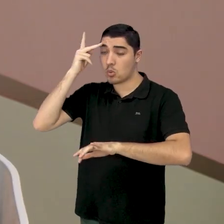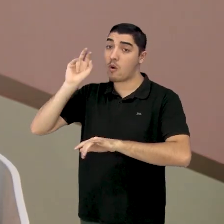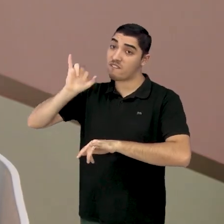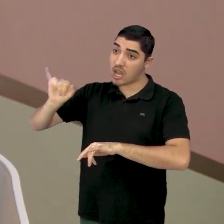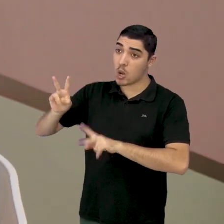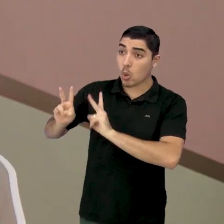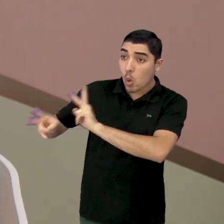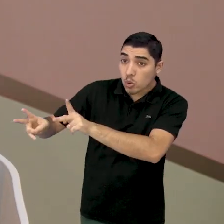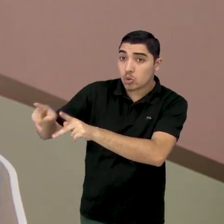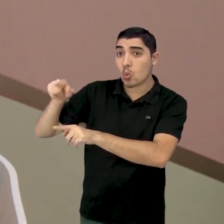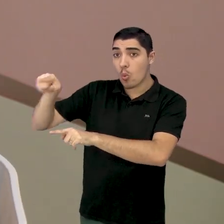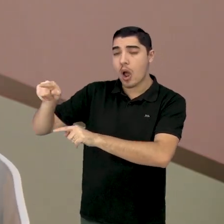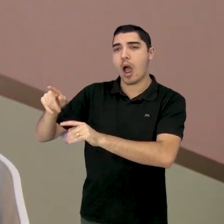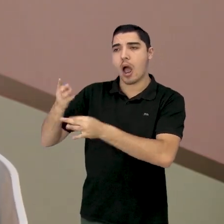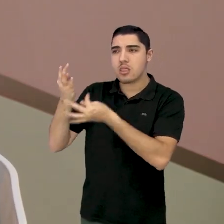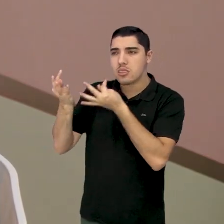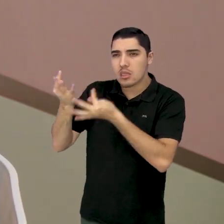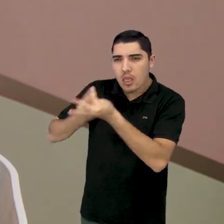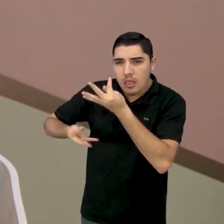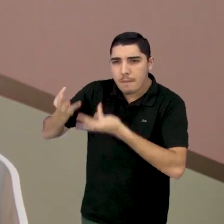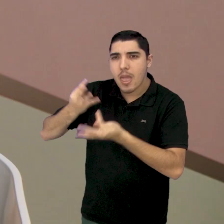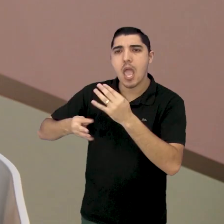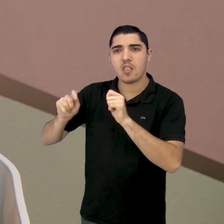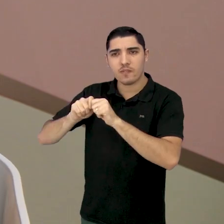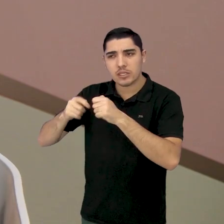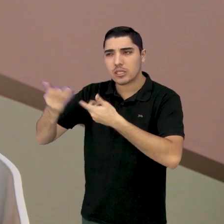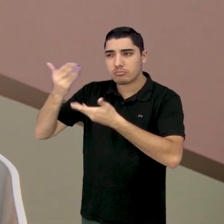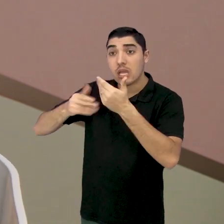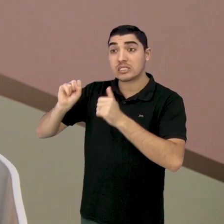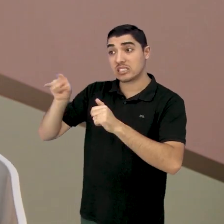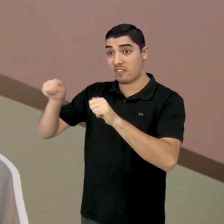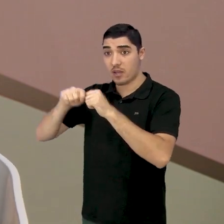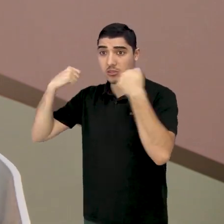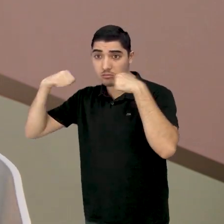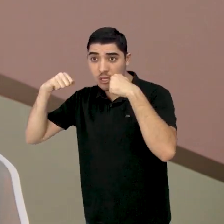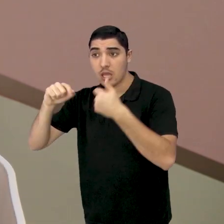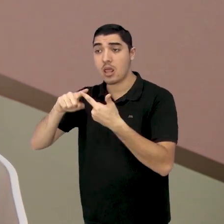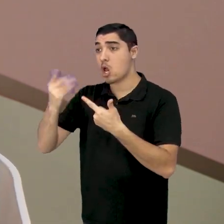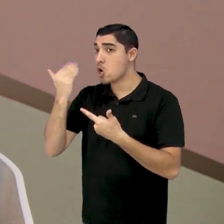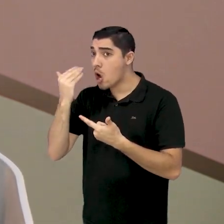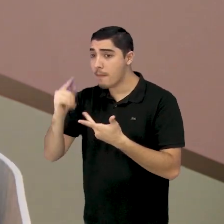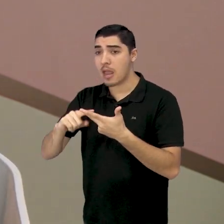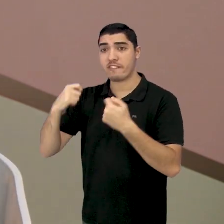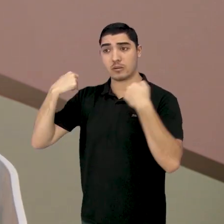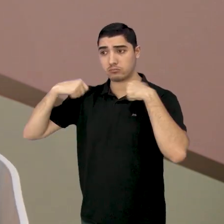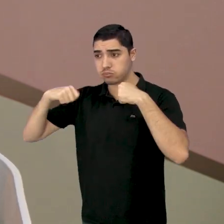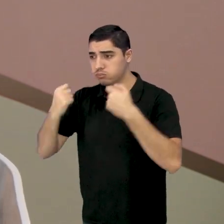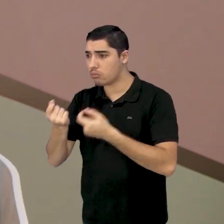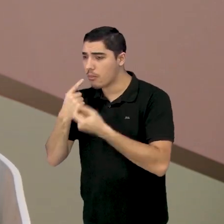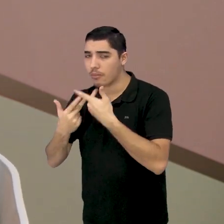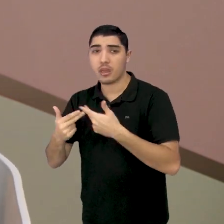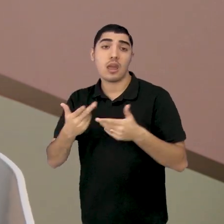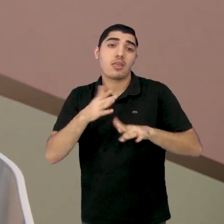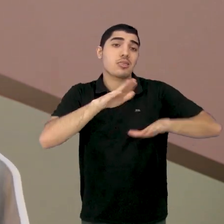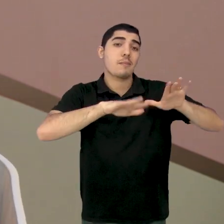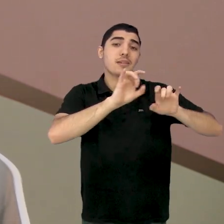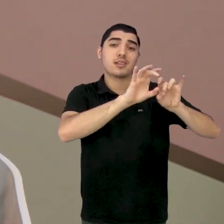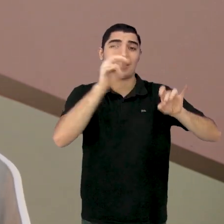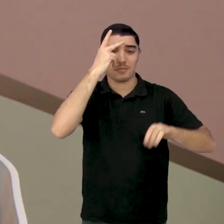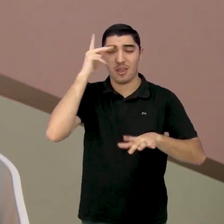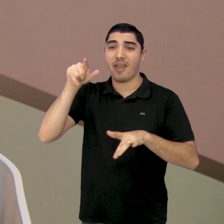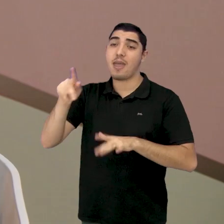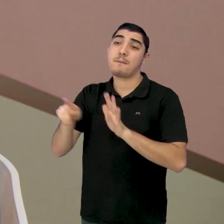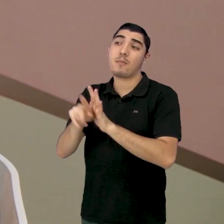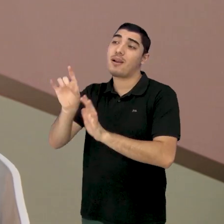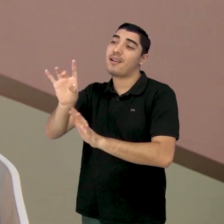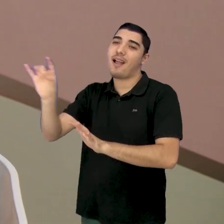vai continuar o tratamento no consultório da qualidade da pele, se ele faz uma atividade física, se ele se alimenta, se ele suplementa. Então, assim, depende. Cada depende caso de quem. É um caso. É